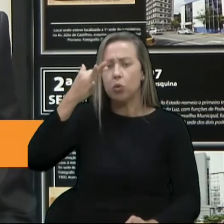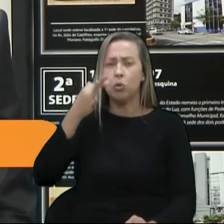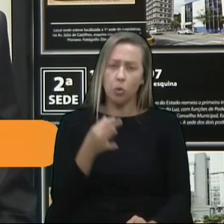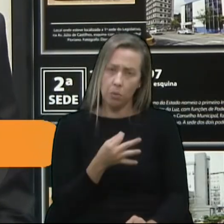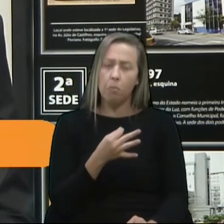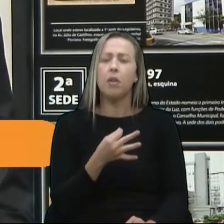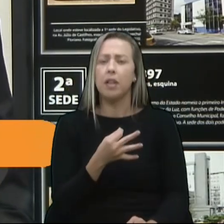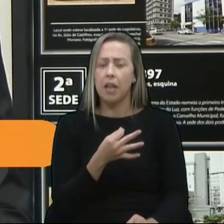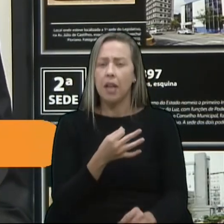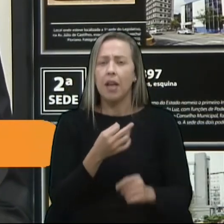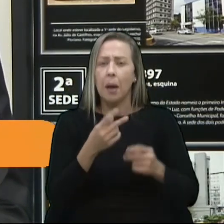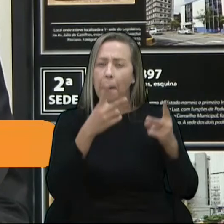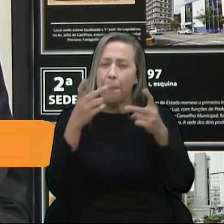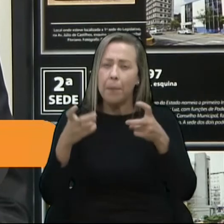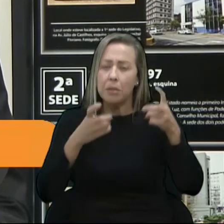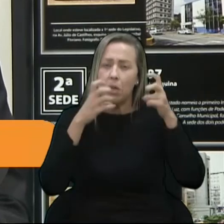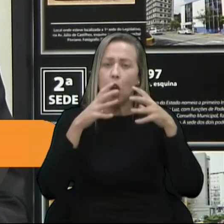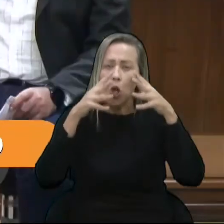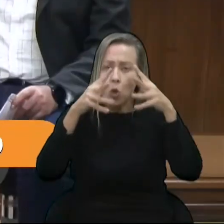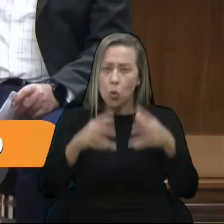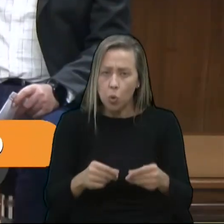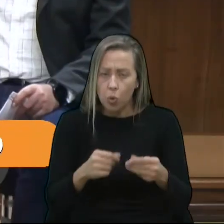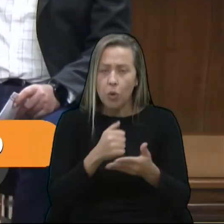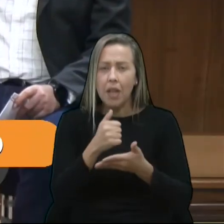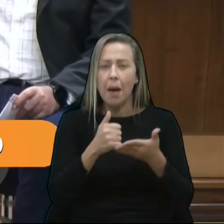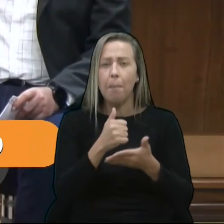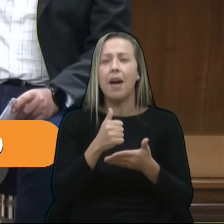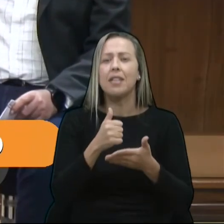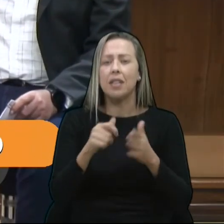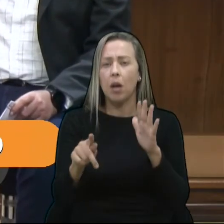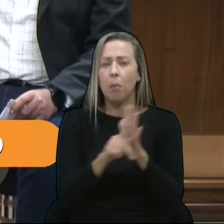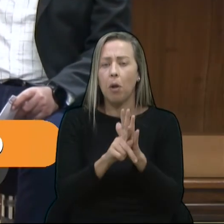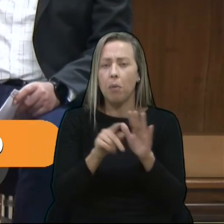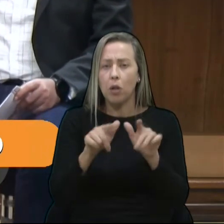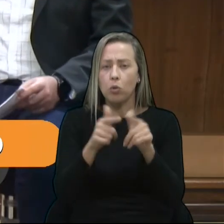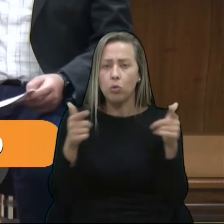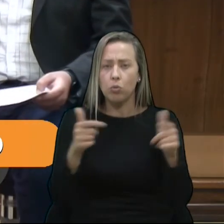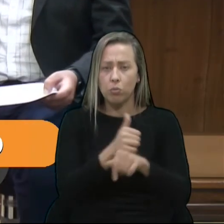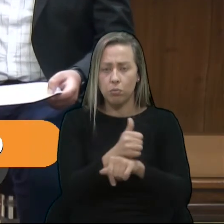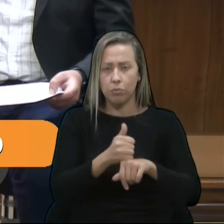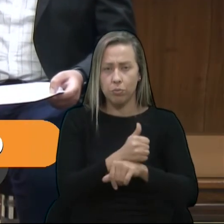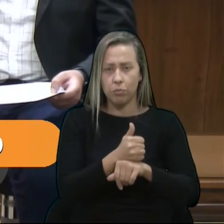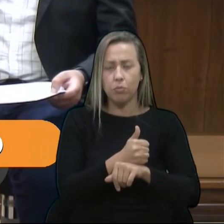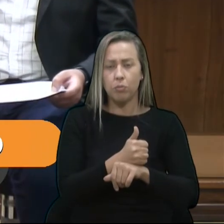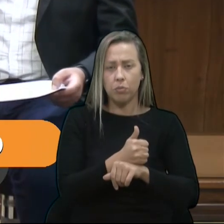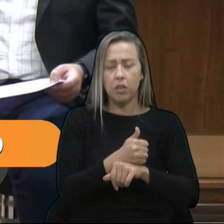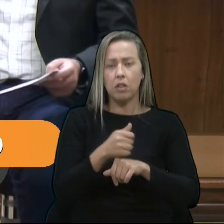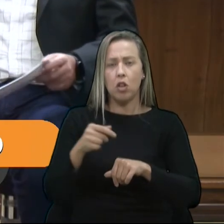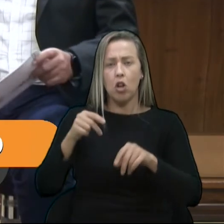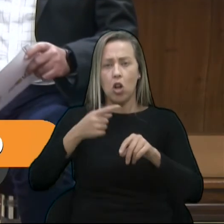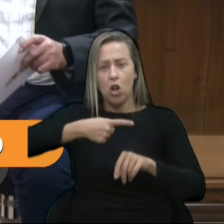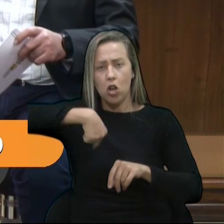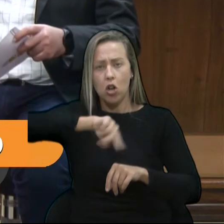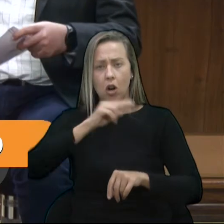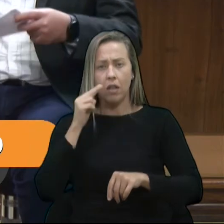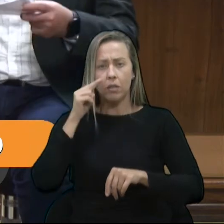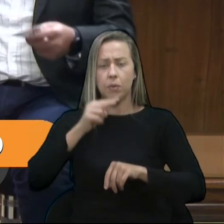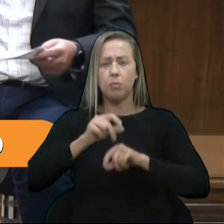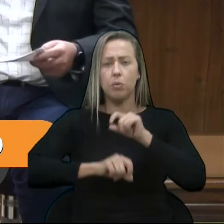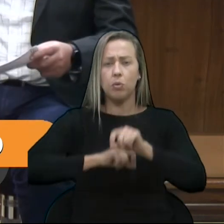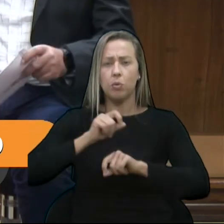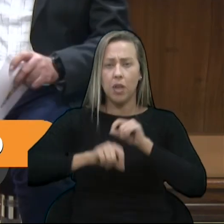os preceitos, aquilo que embasa o bom jornalismo, exercício profissional. Nós vimos aqui